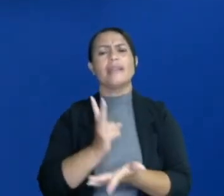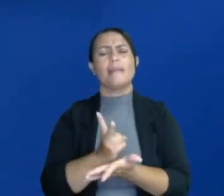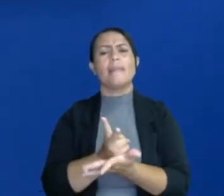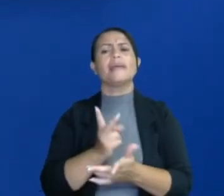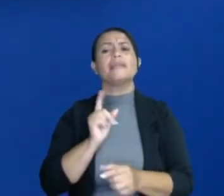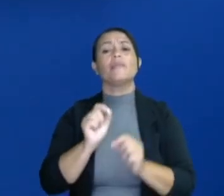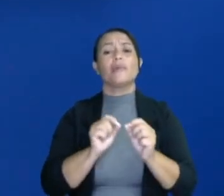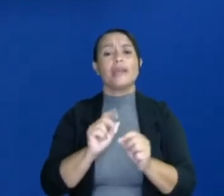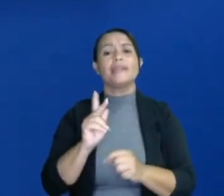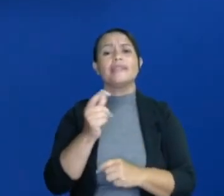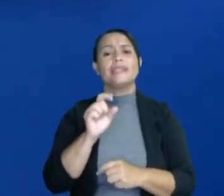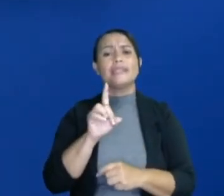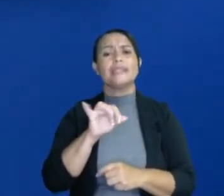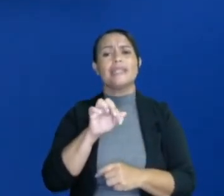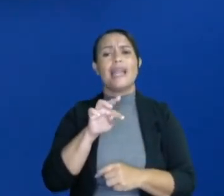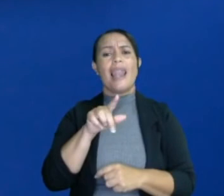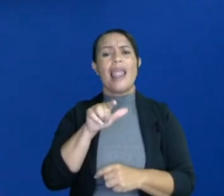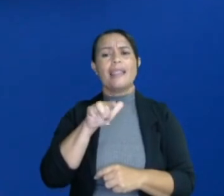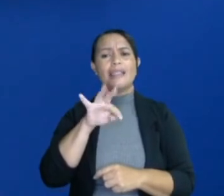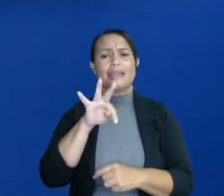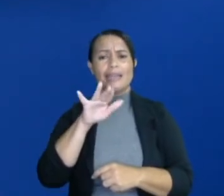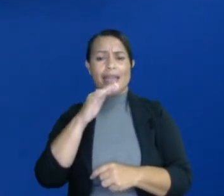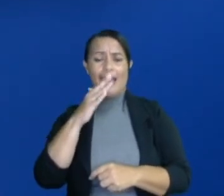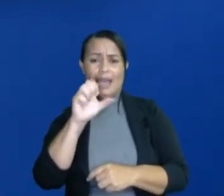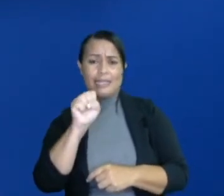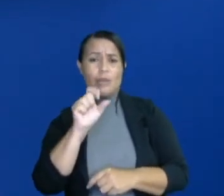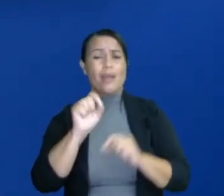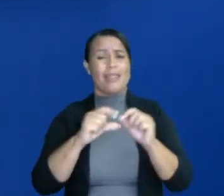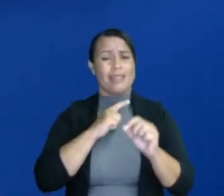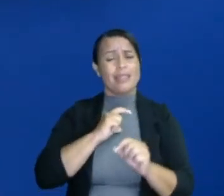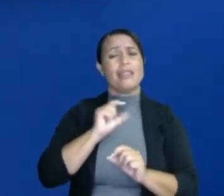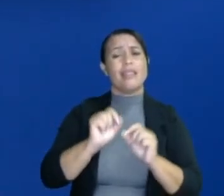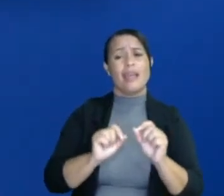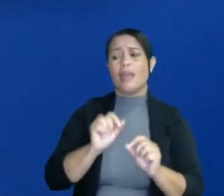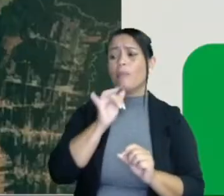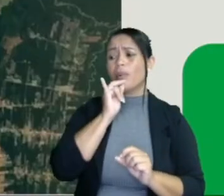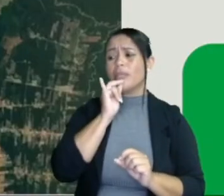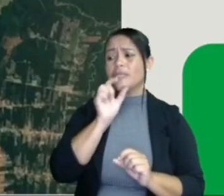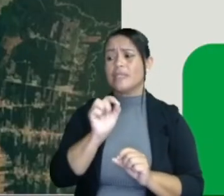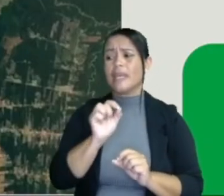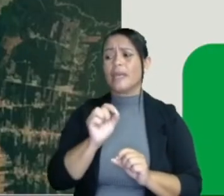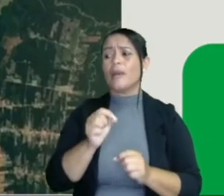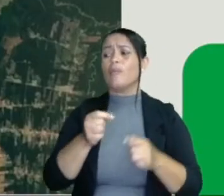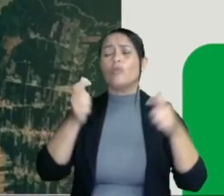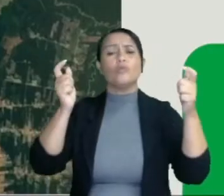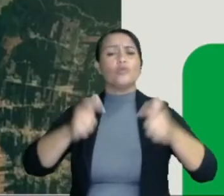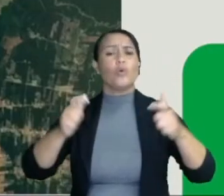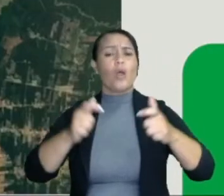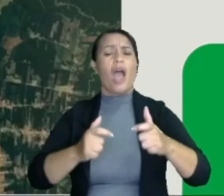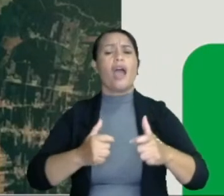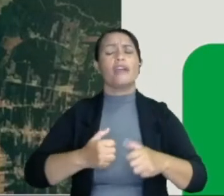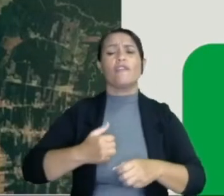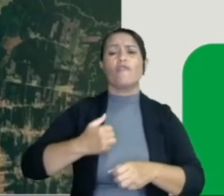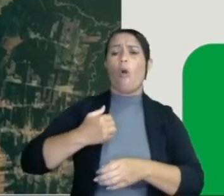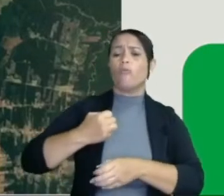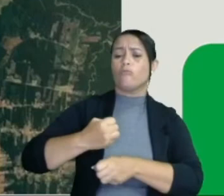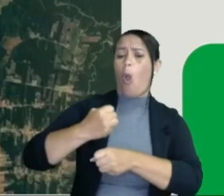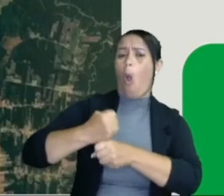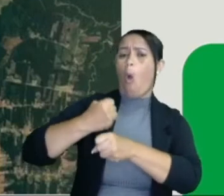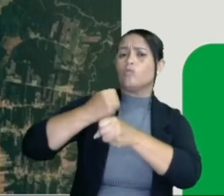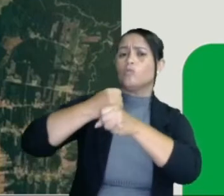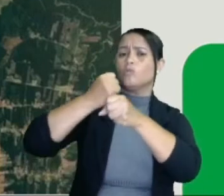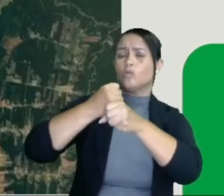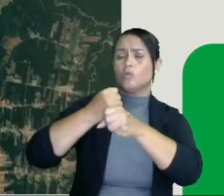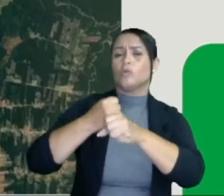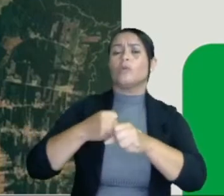proveniente de usinas hidrelétricas como essa. Na verdade, corresponde ao quê? Essa área aqui seria um lago que foi construído artificialmente para que exatamente pudesse,